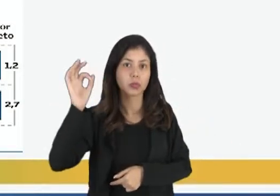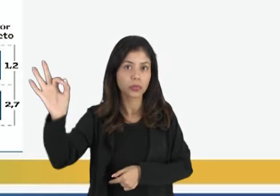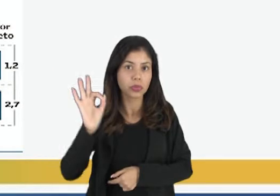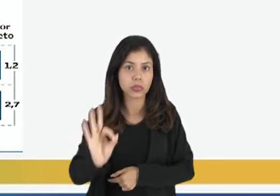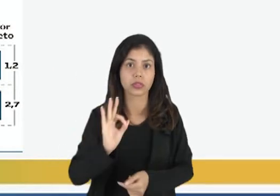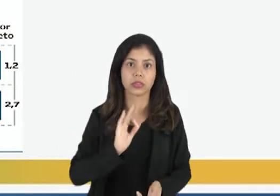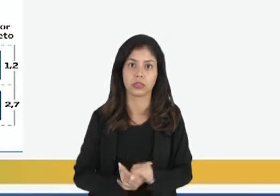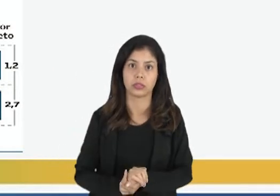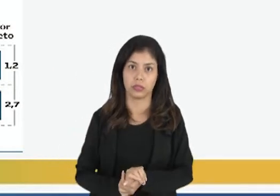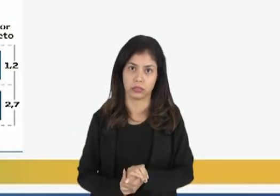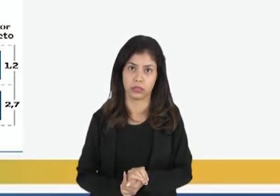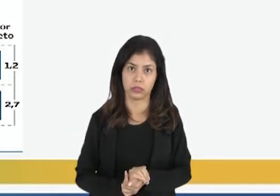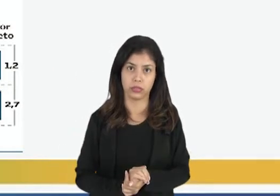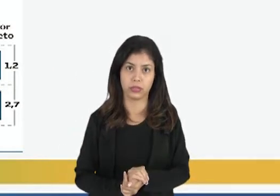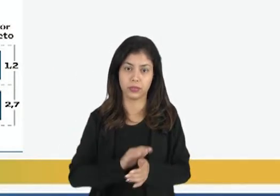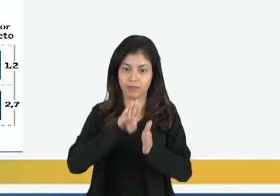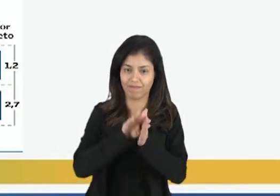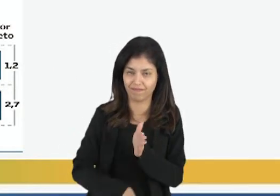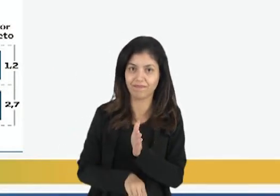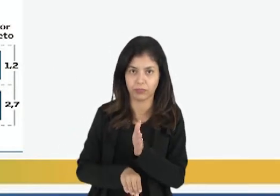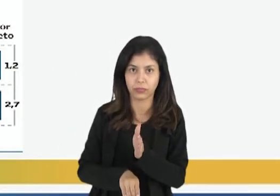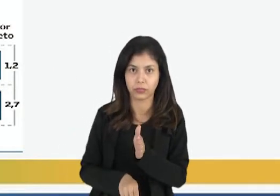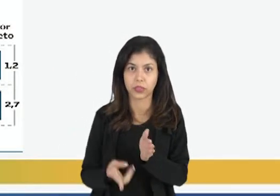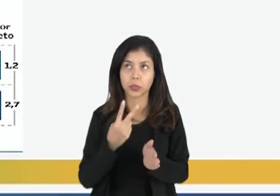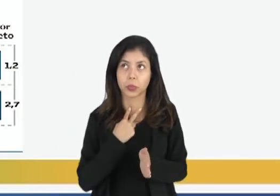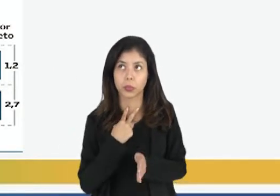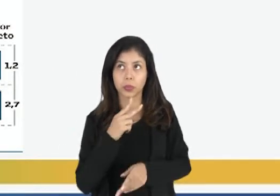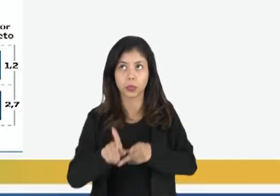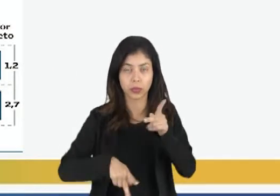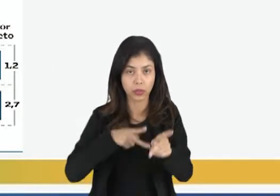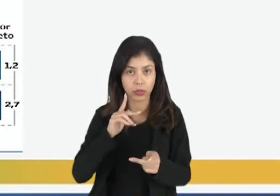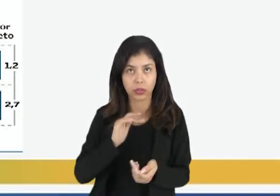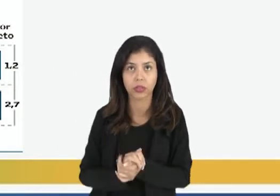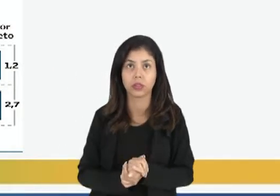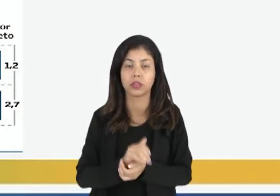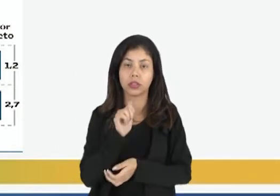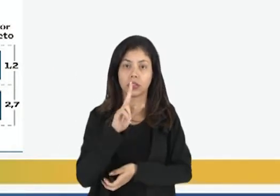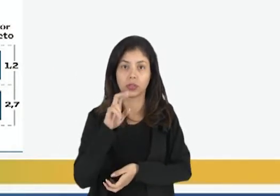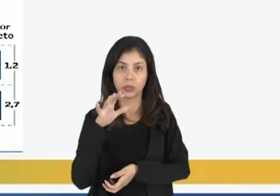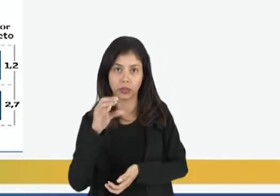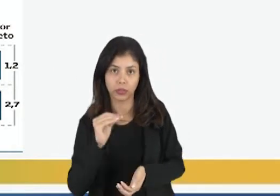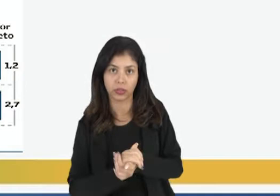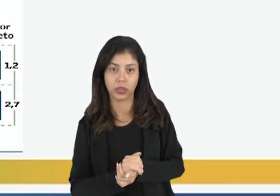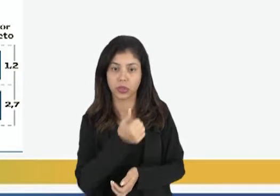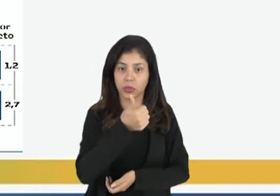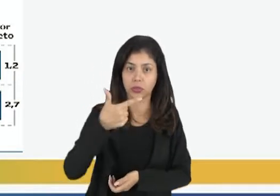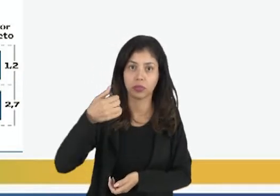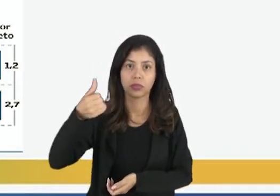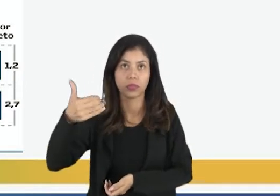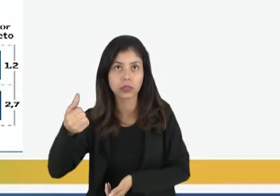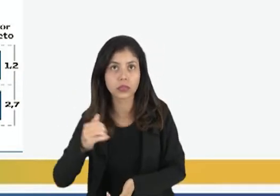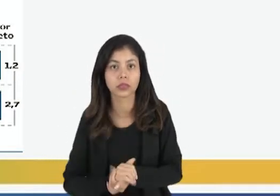17,2% foi a queda da população ocupada na agropecuária de 2012